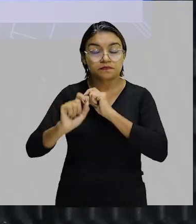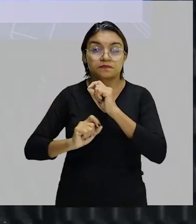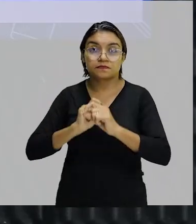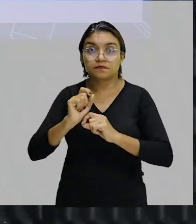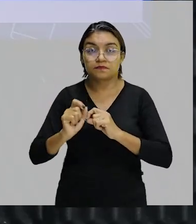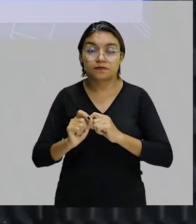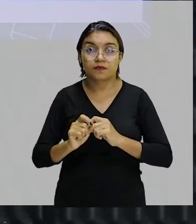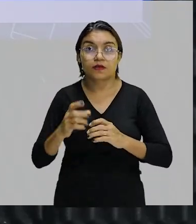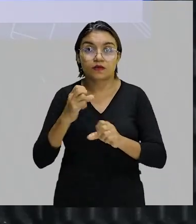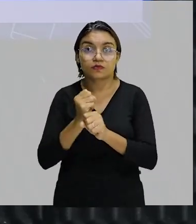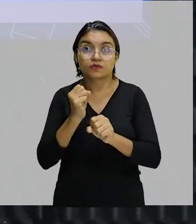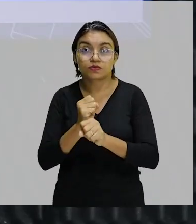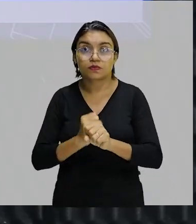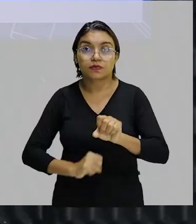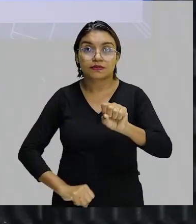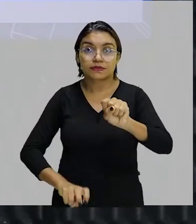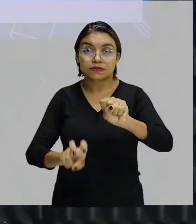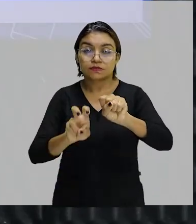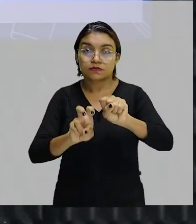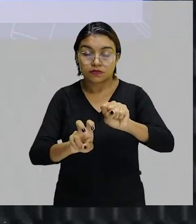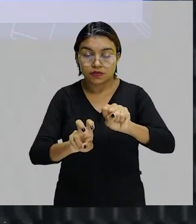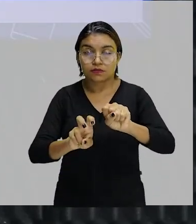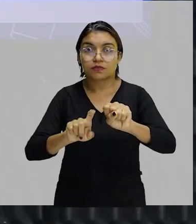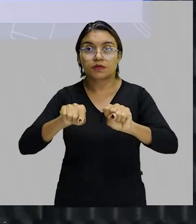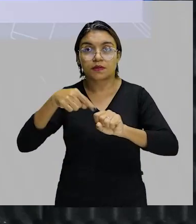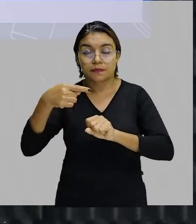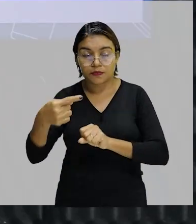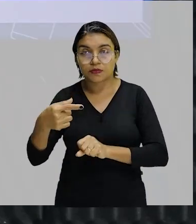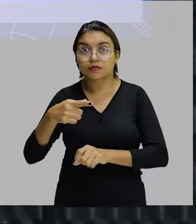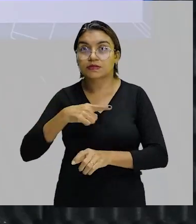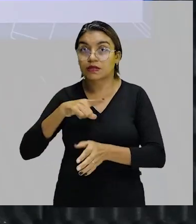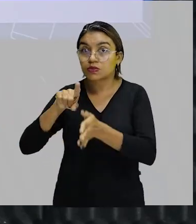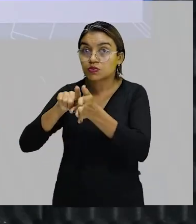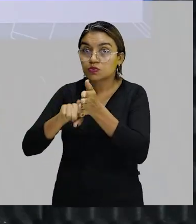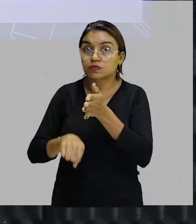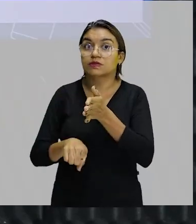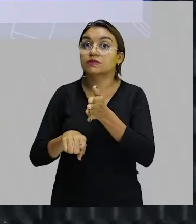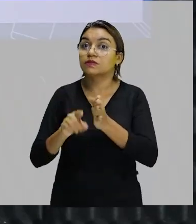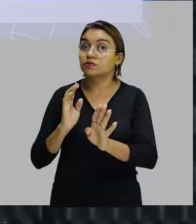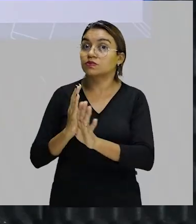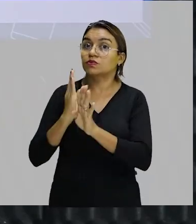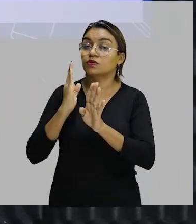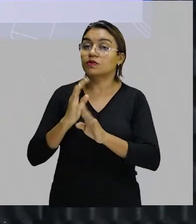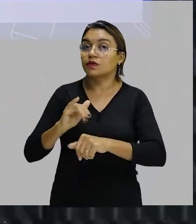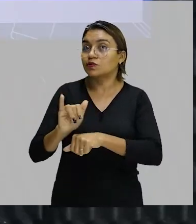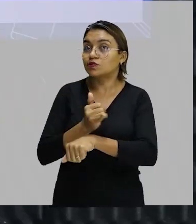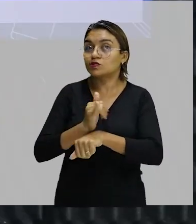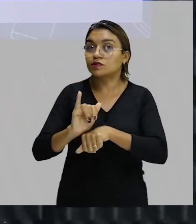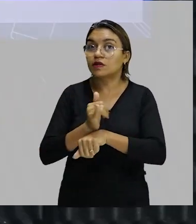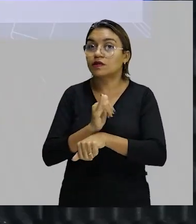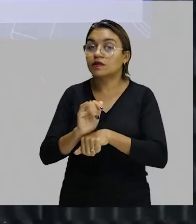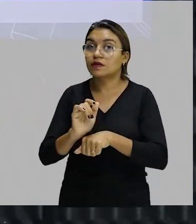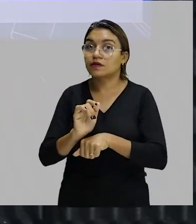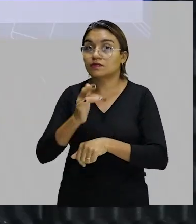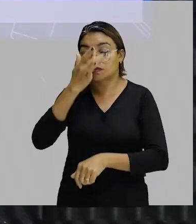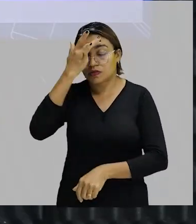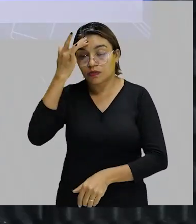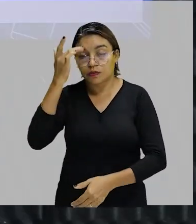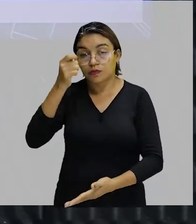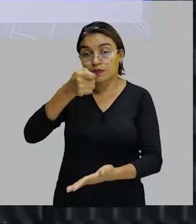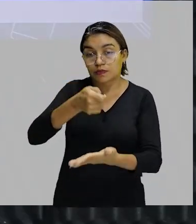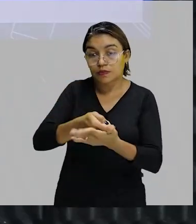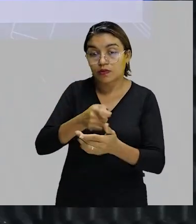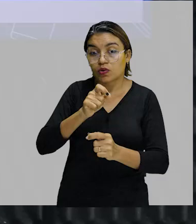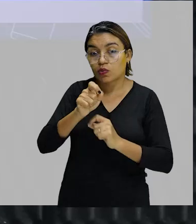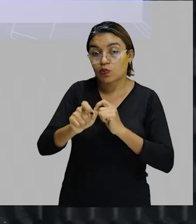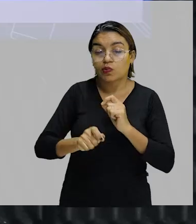termos para que eu pudesse fazer uma subtração? Afinal de contas, né, a estratégia daquele consumidor foi